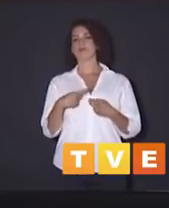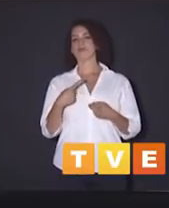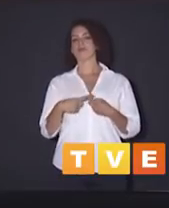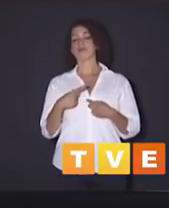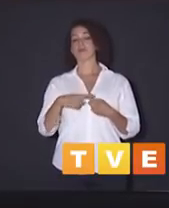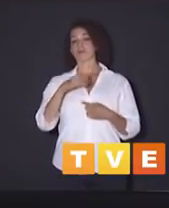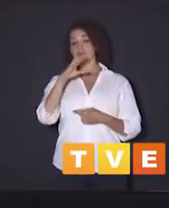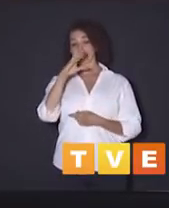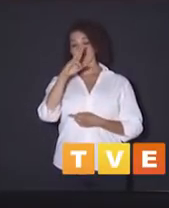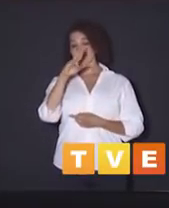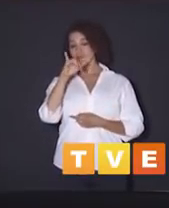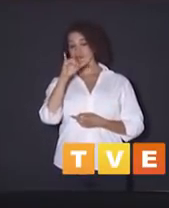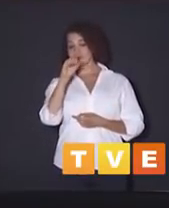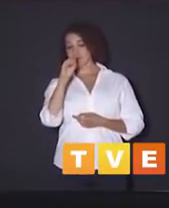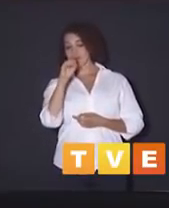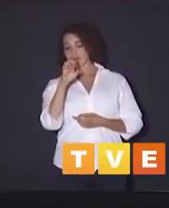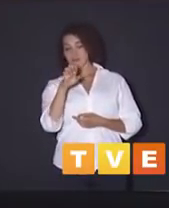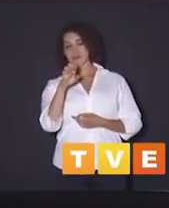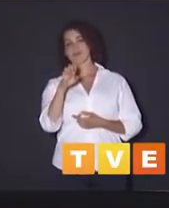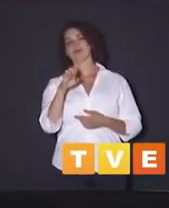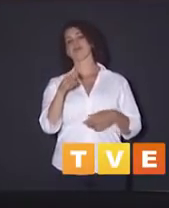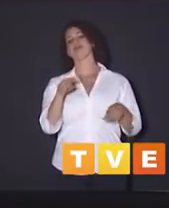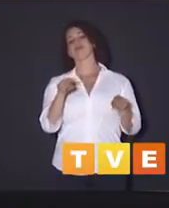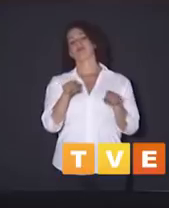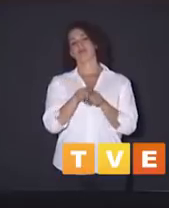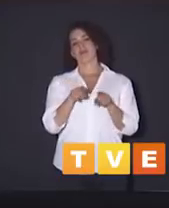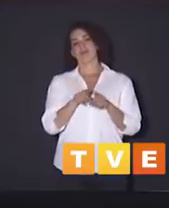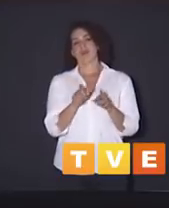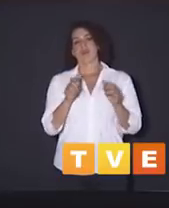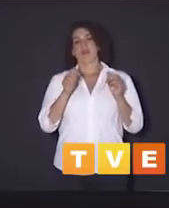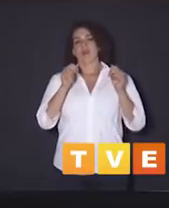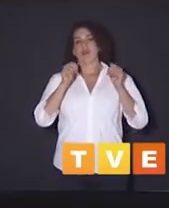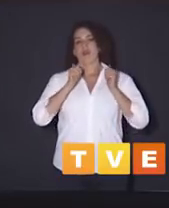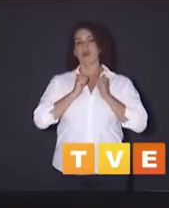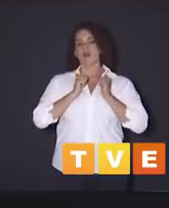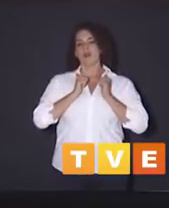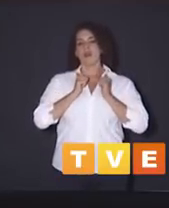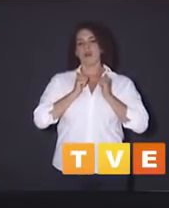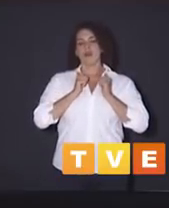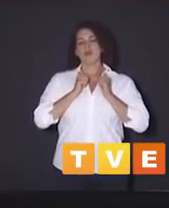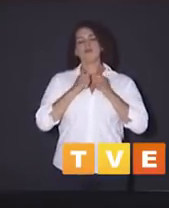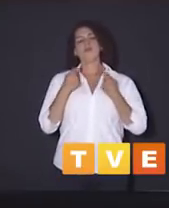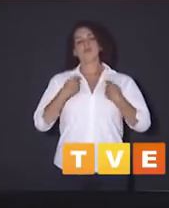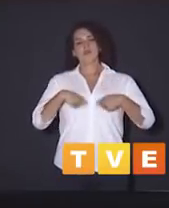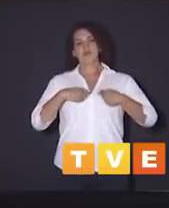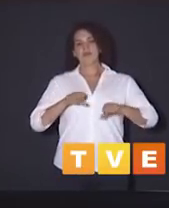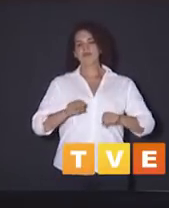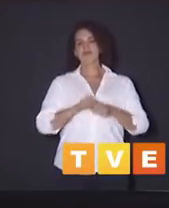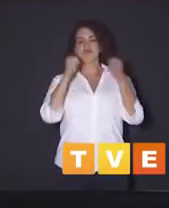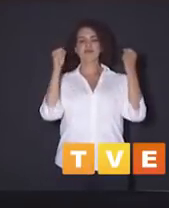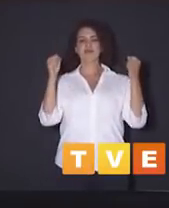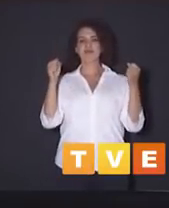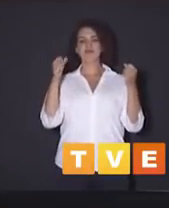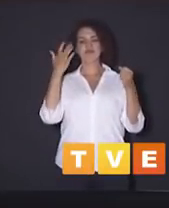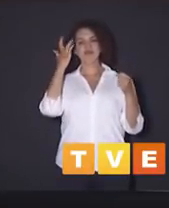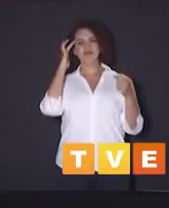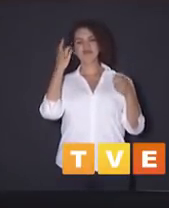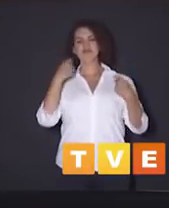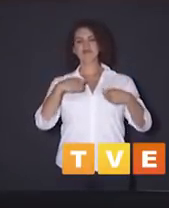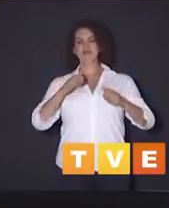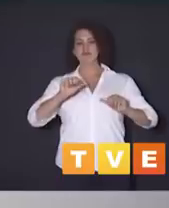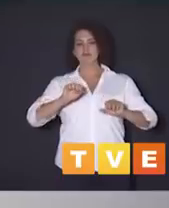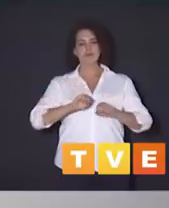e também gera uma certa acomodação que eu acho que a gente possa romper eu acho que a gente precisa romper